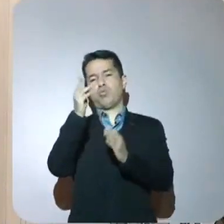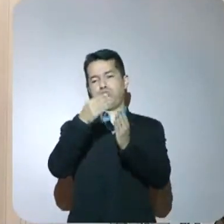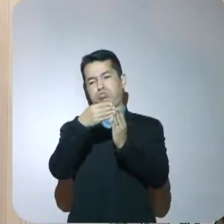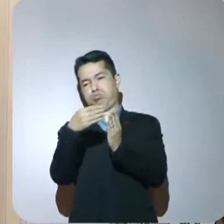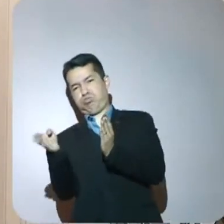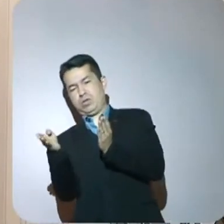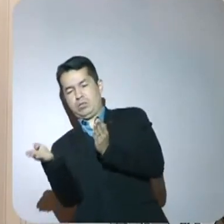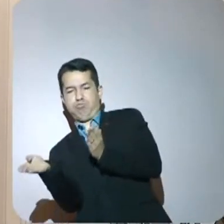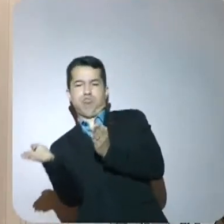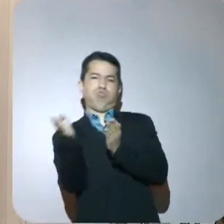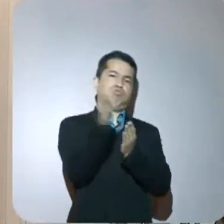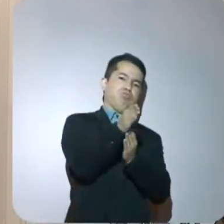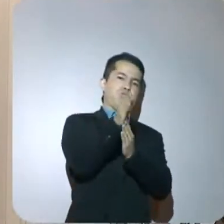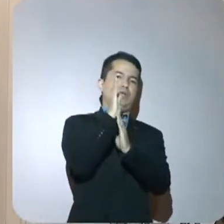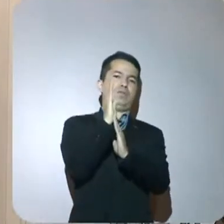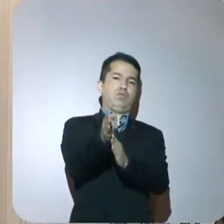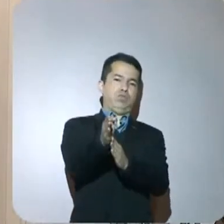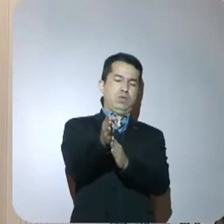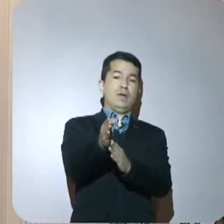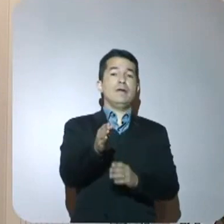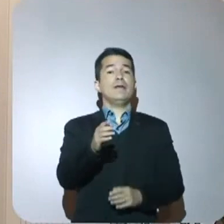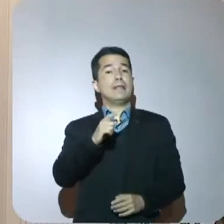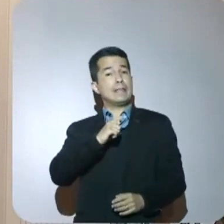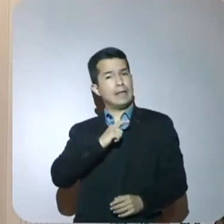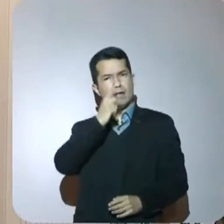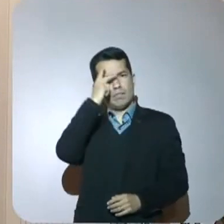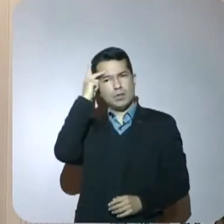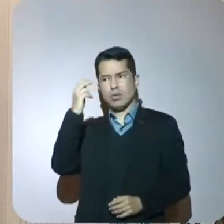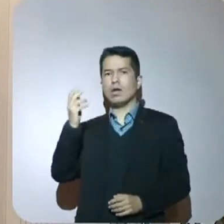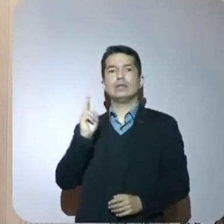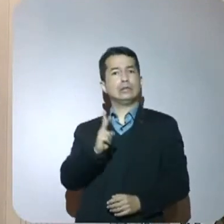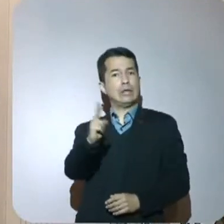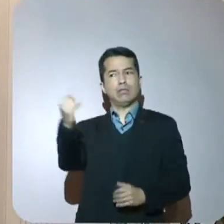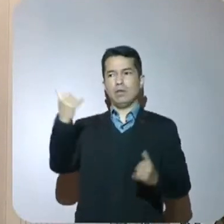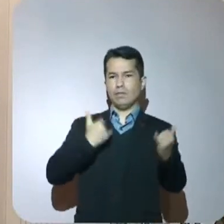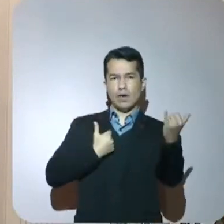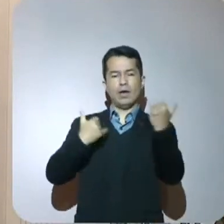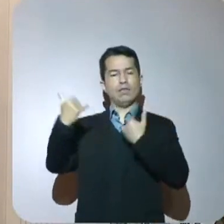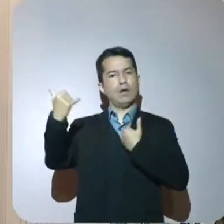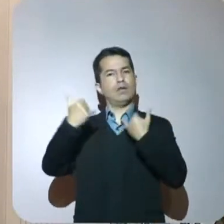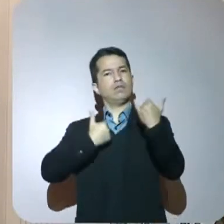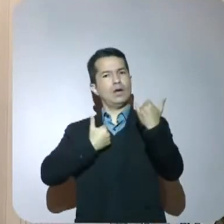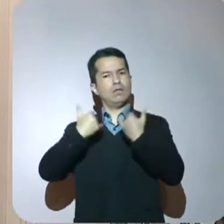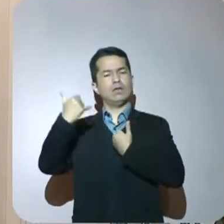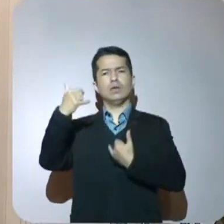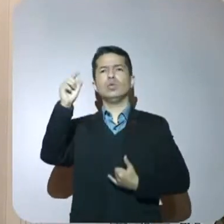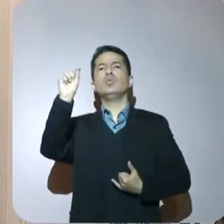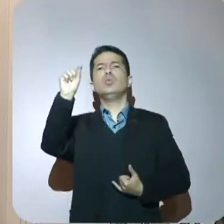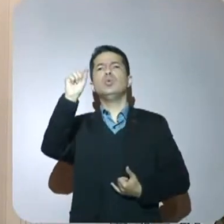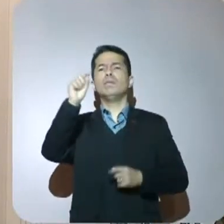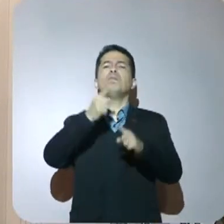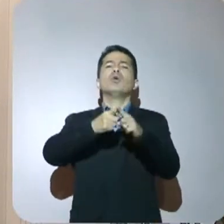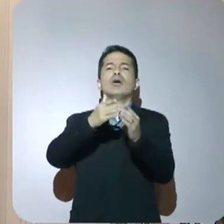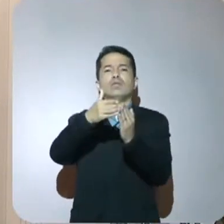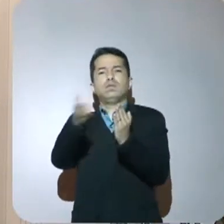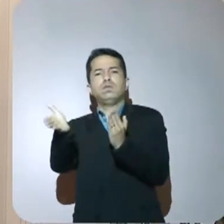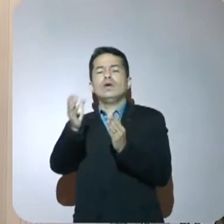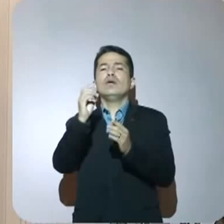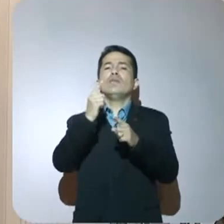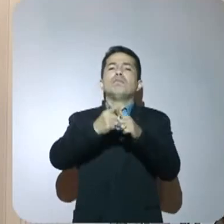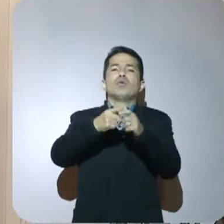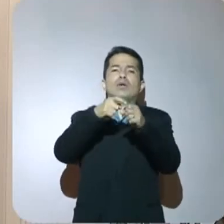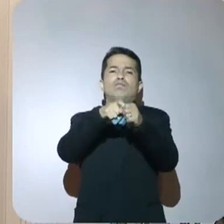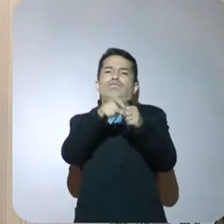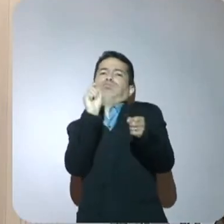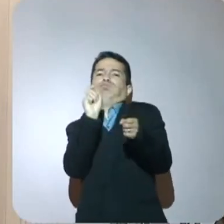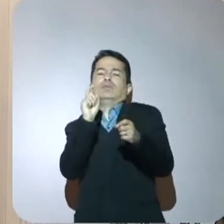que estão voltando, têm nos dito que o motivo da saída deles, do meio do povo de Deus, da vida com os